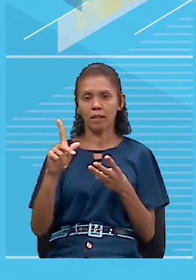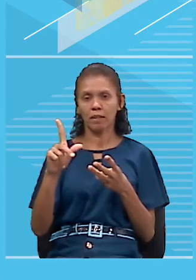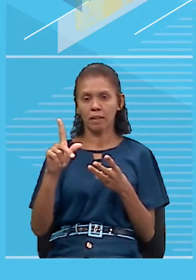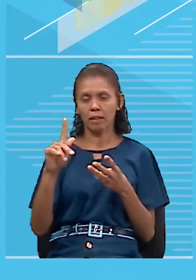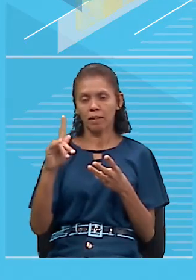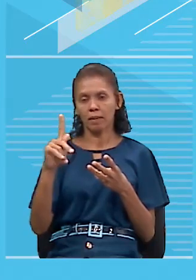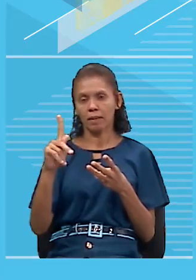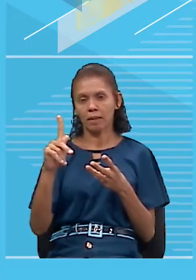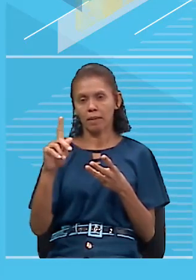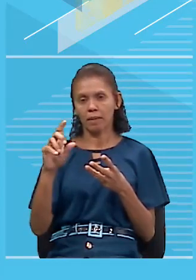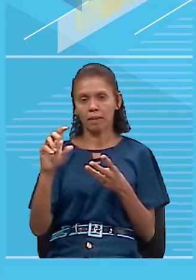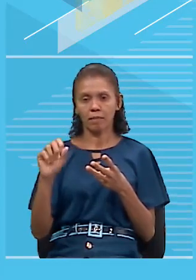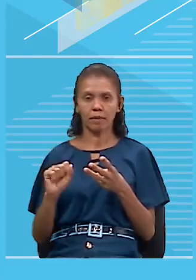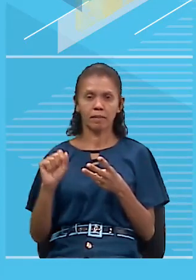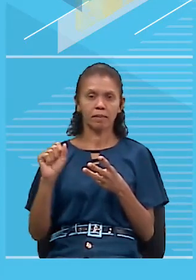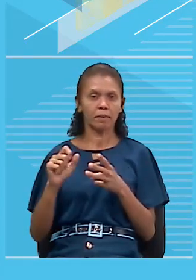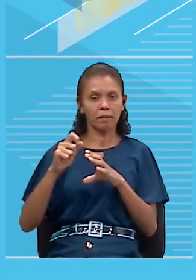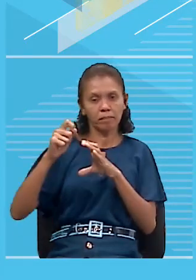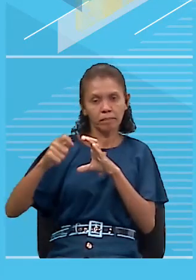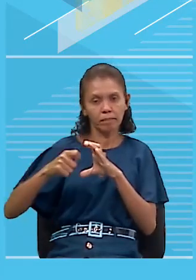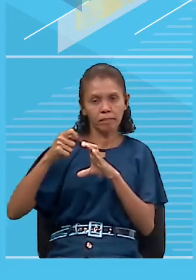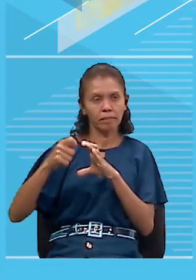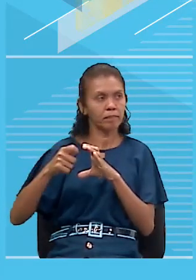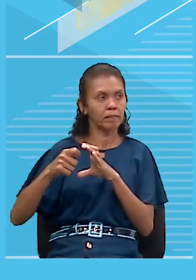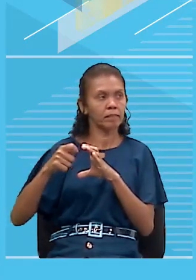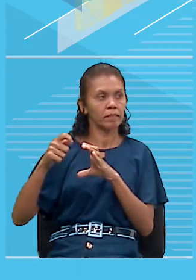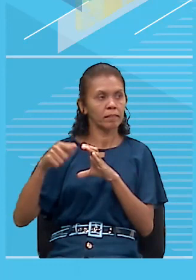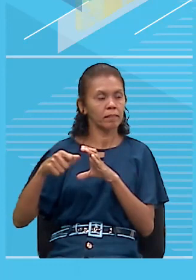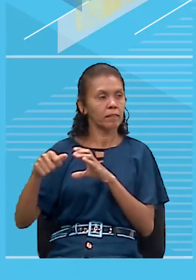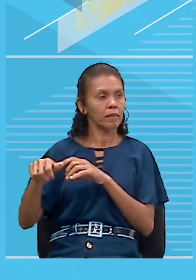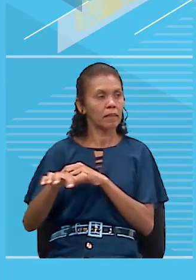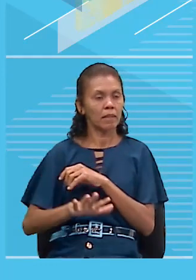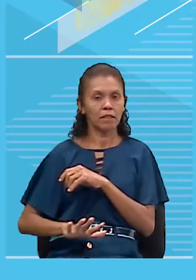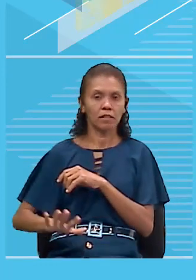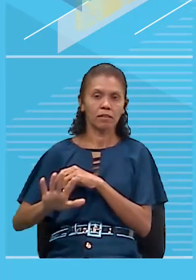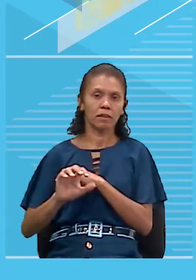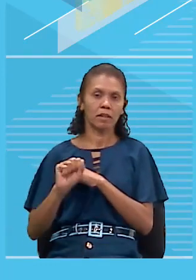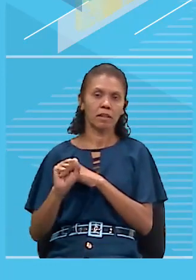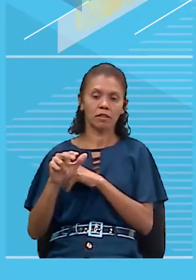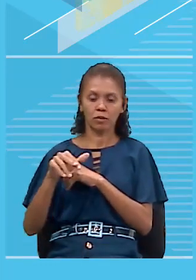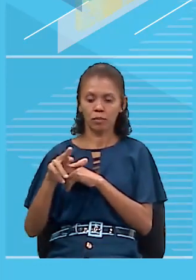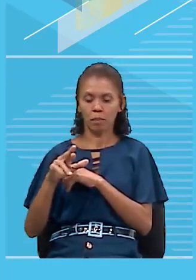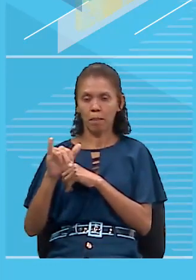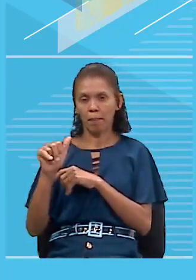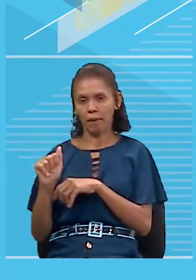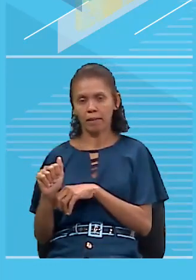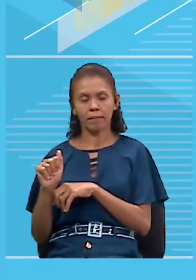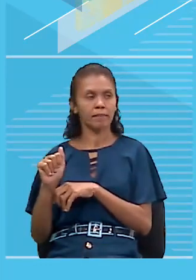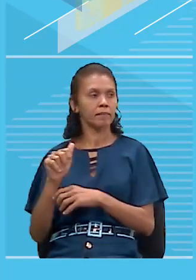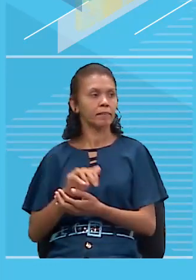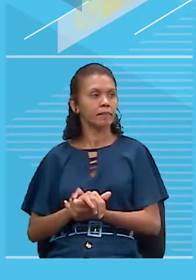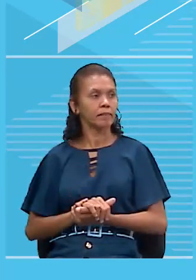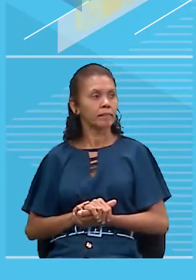assista gravado aqui na região viu gravado nessa região da Somália Capitão Philips Capitão